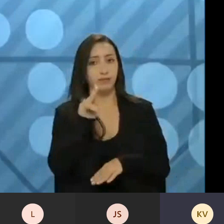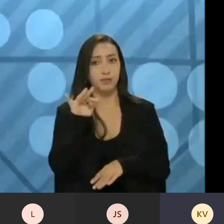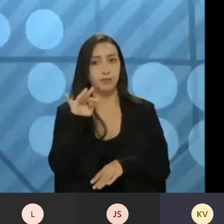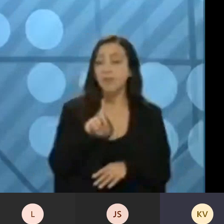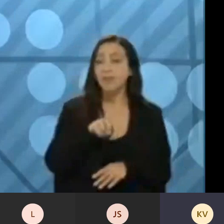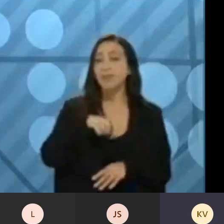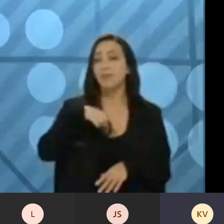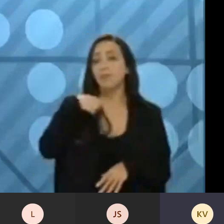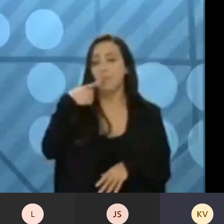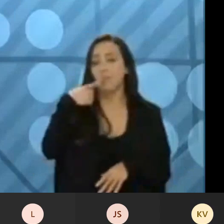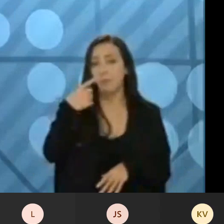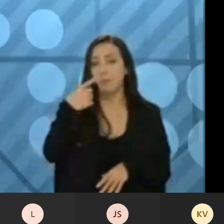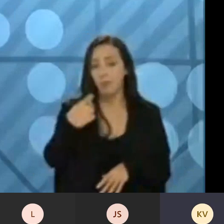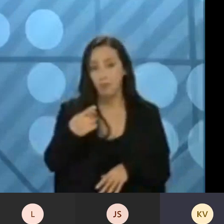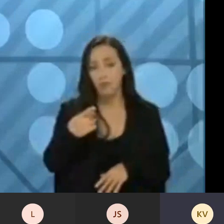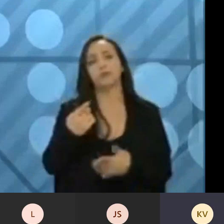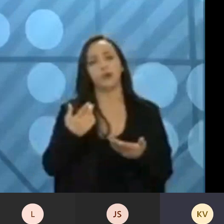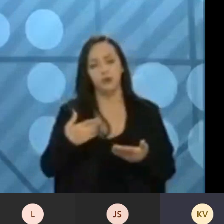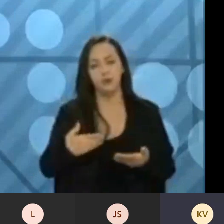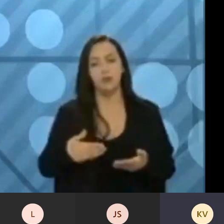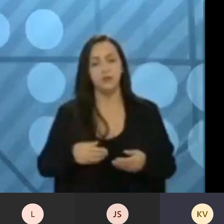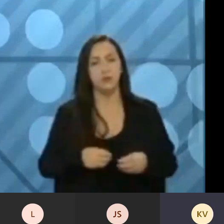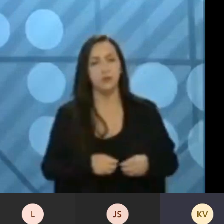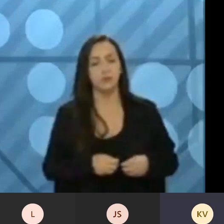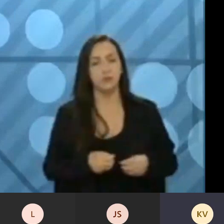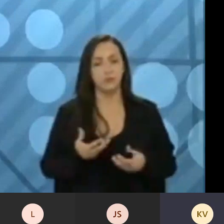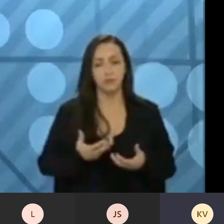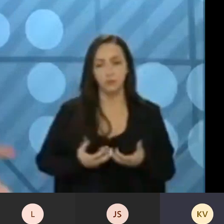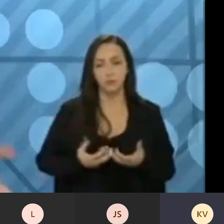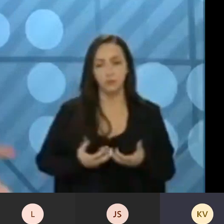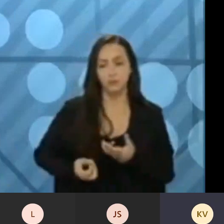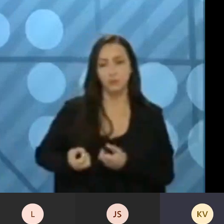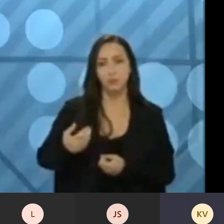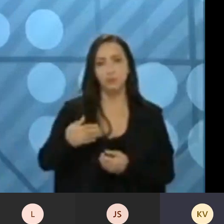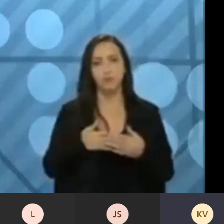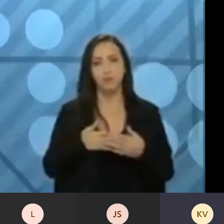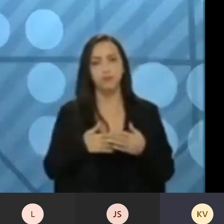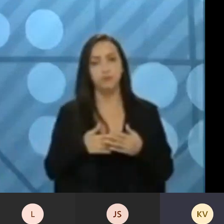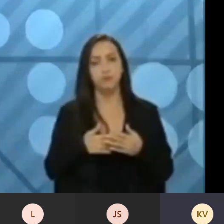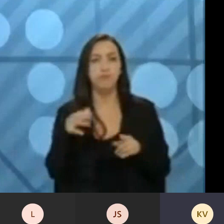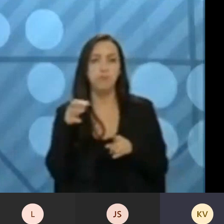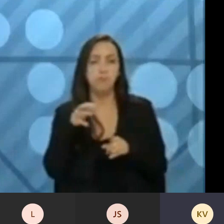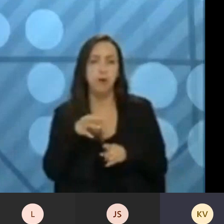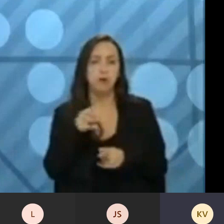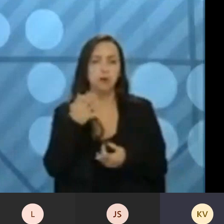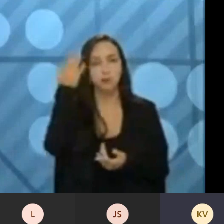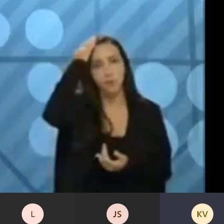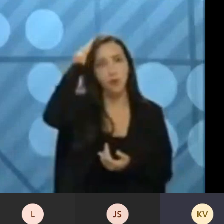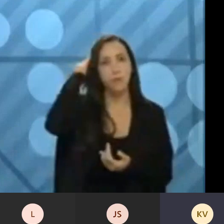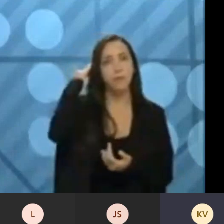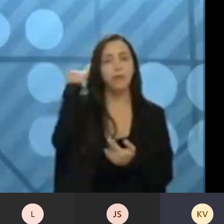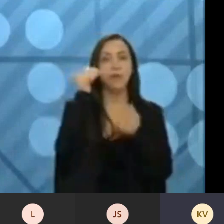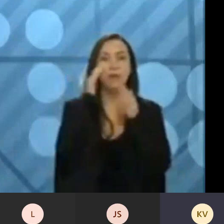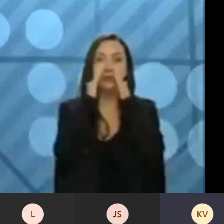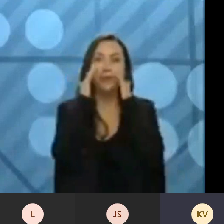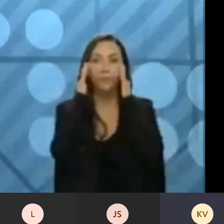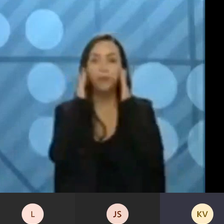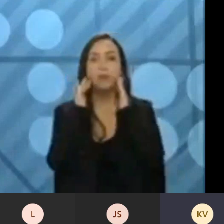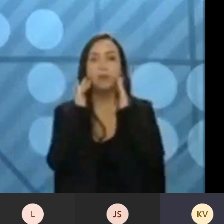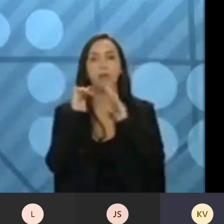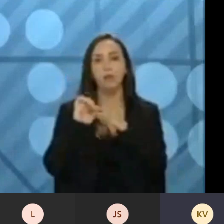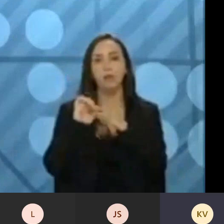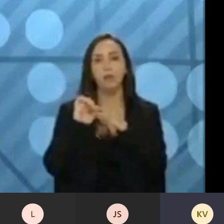necessidade daquela substância, no segundo momento, acabar fazendo uma interferência realmente na pele,